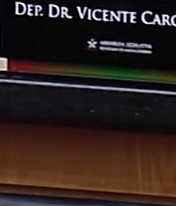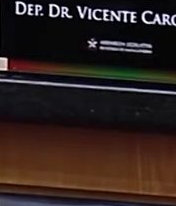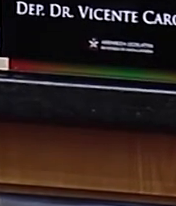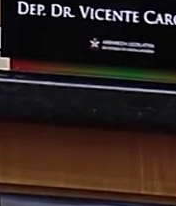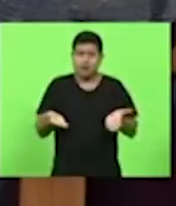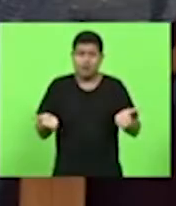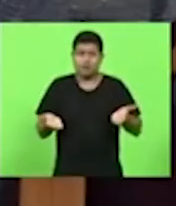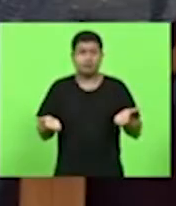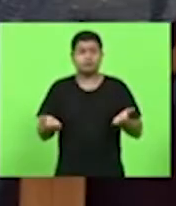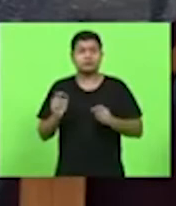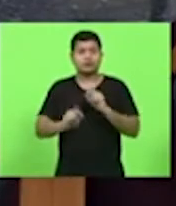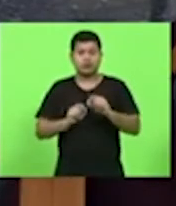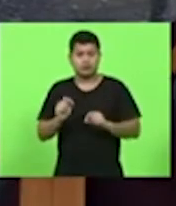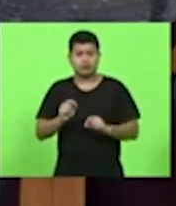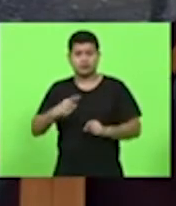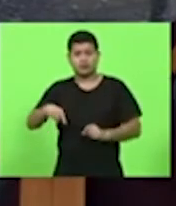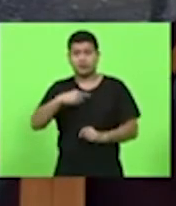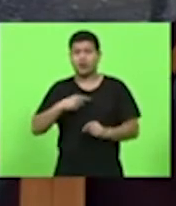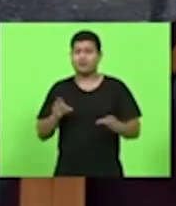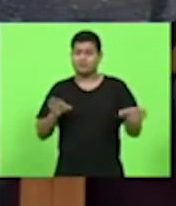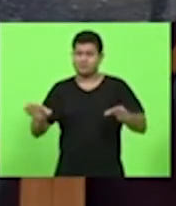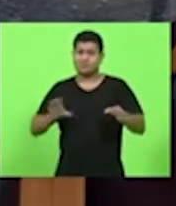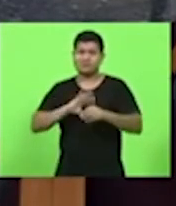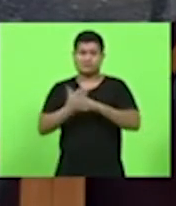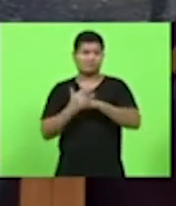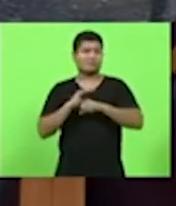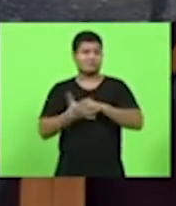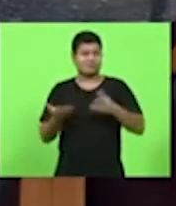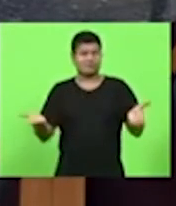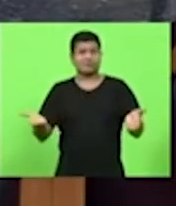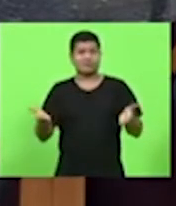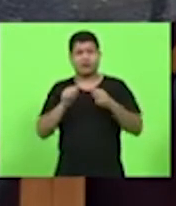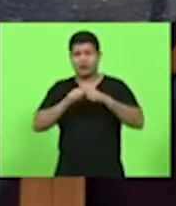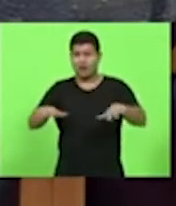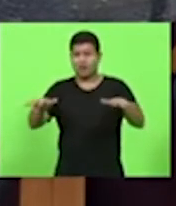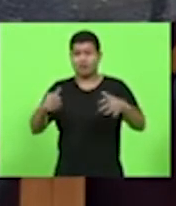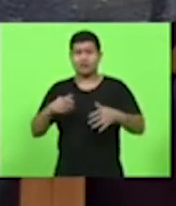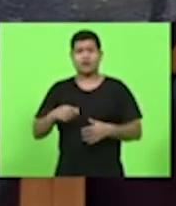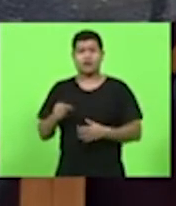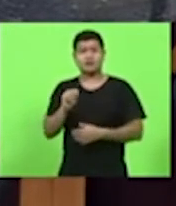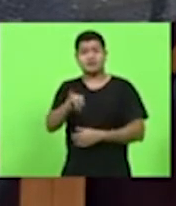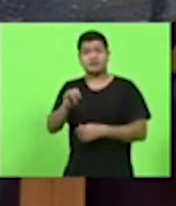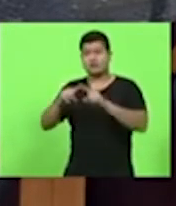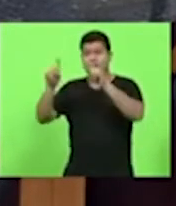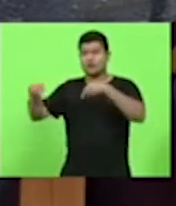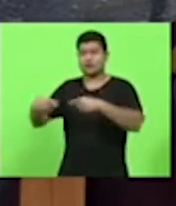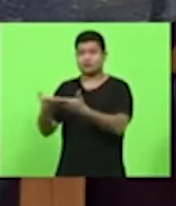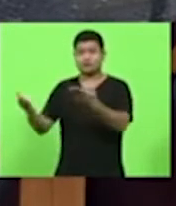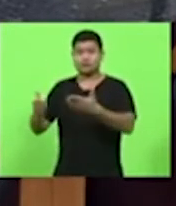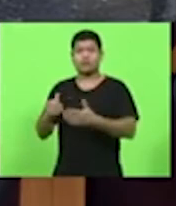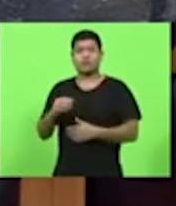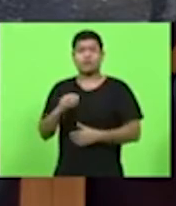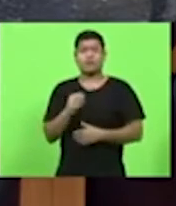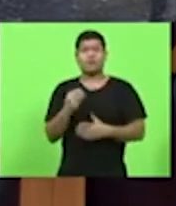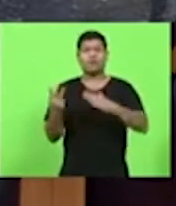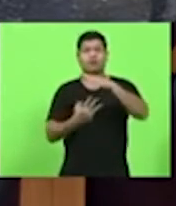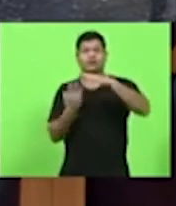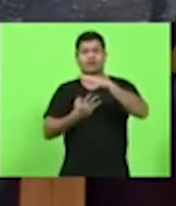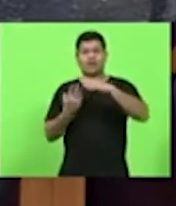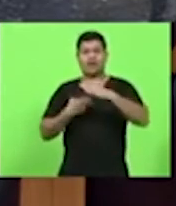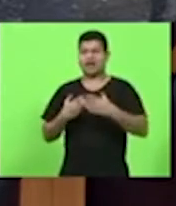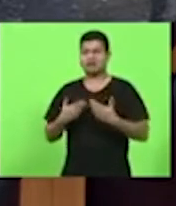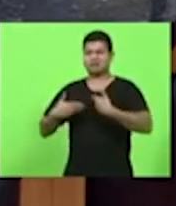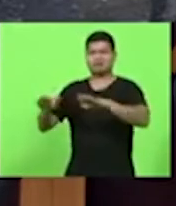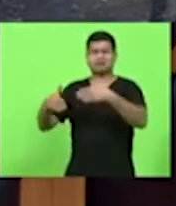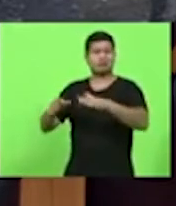Mauricio eskudlark estamos em meio de uma pandemia e sem funcionário para trabalhar os act são indispensáveis e